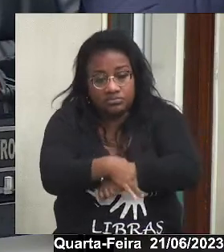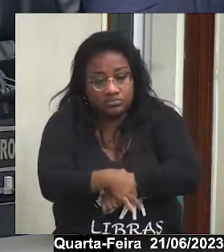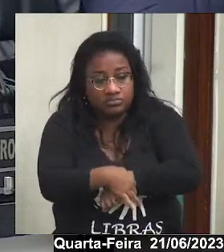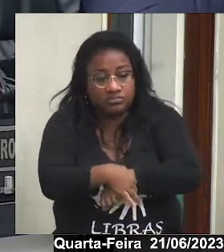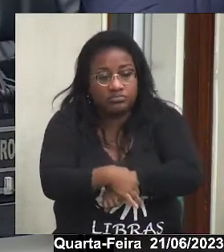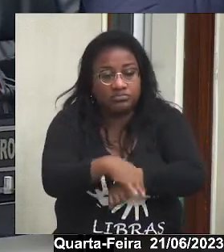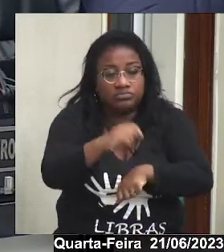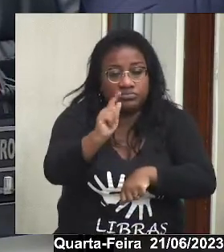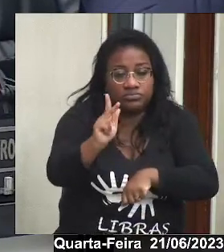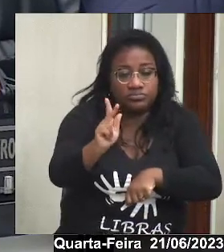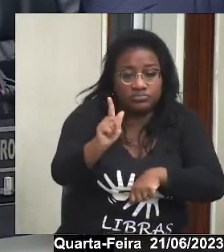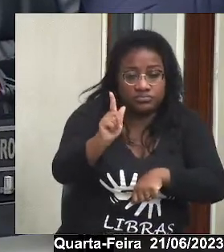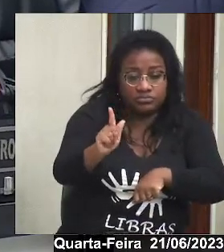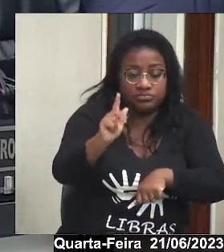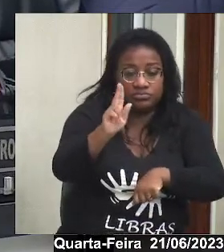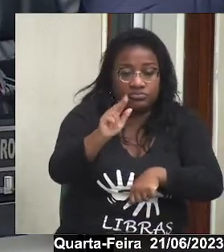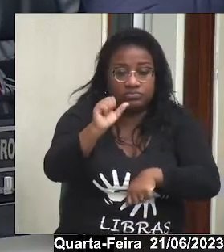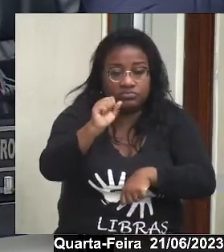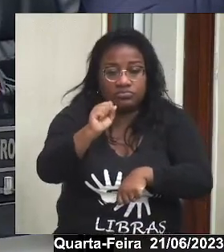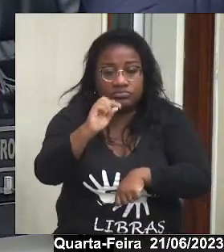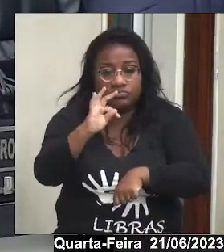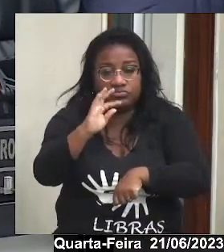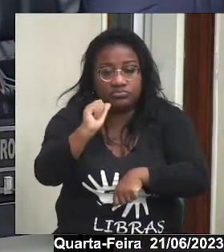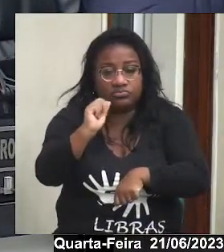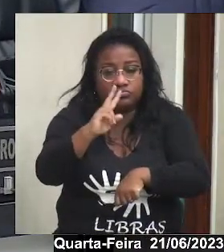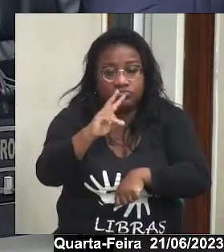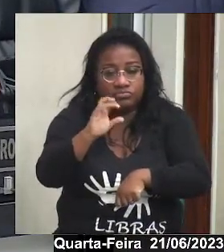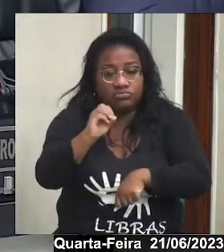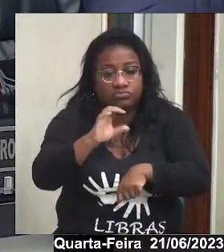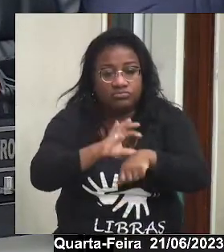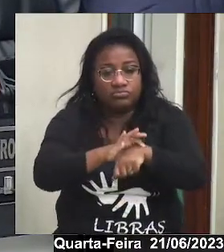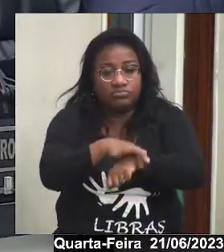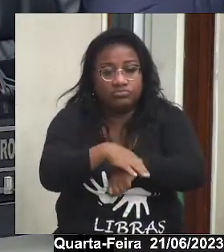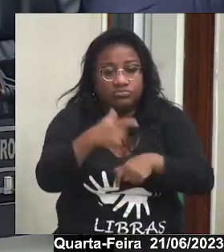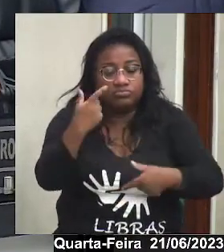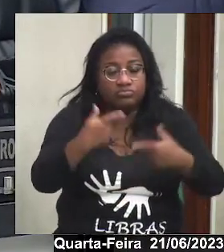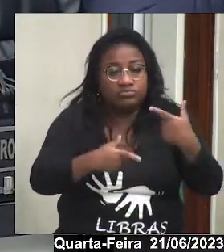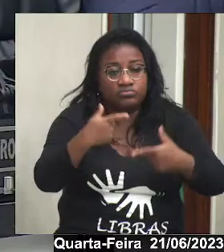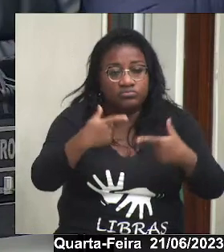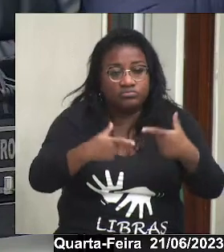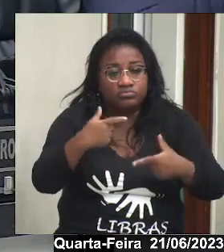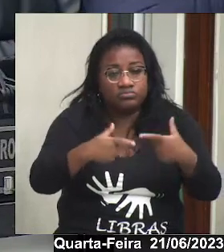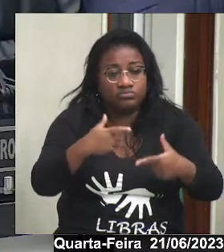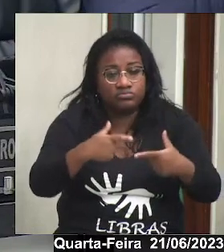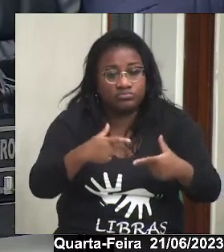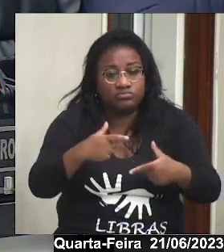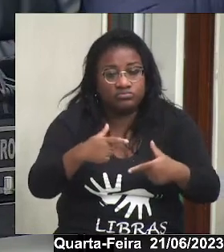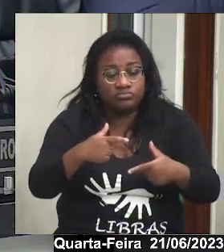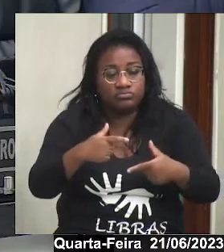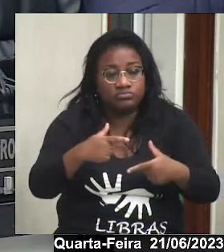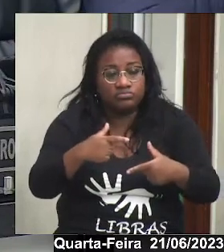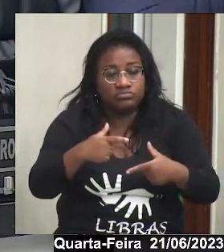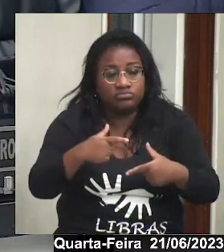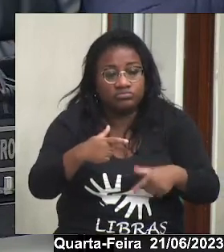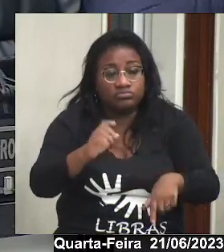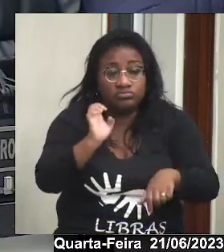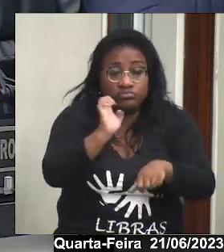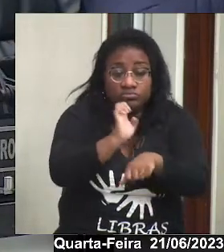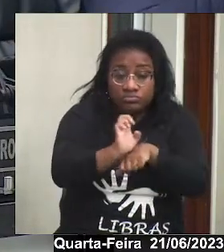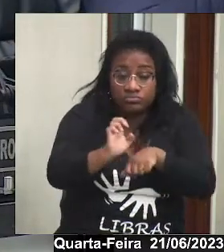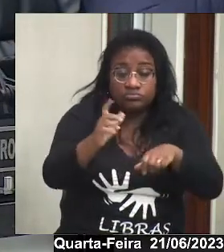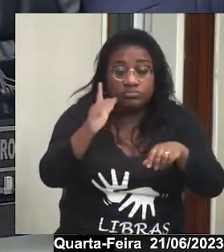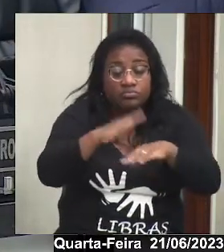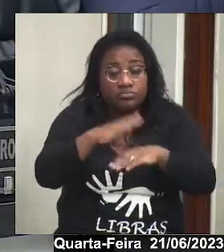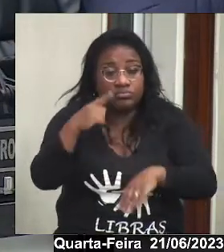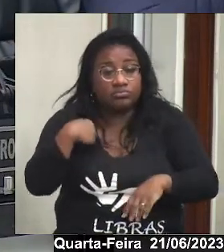de segurança, que é o Gustavo, lembrando que segurança, polícia ostensiva é obrigação do Estado, tá? A